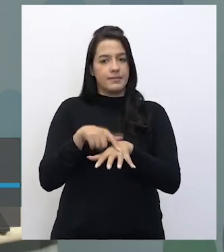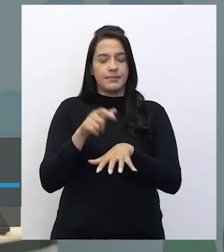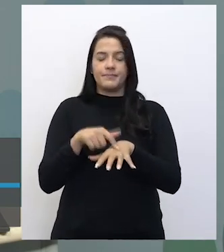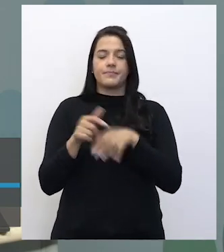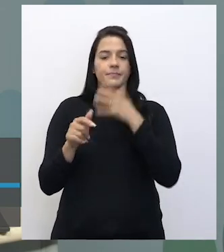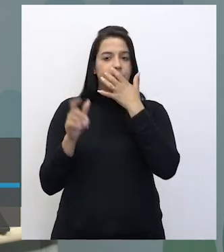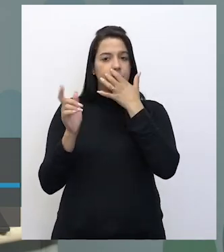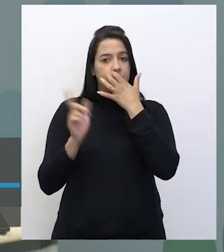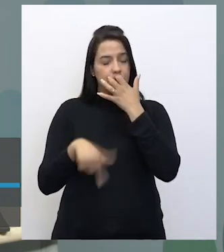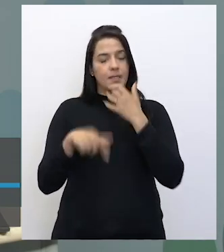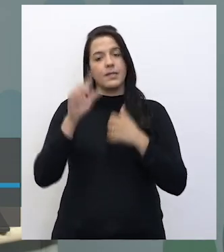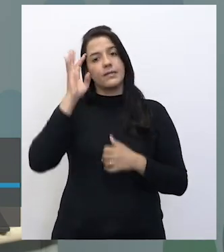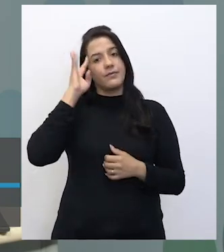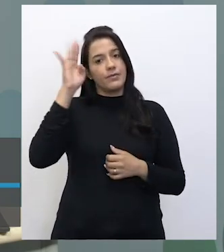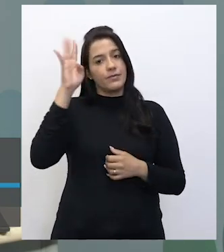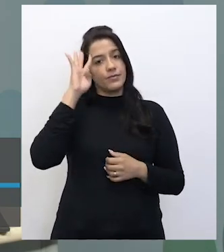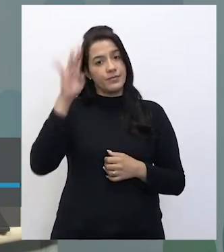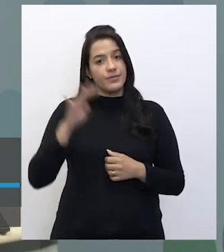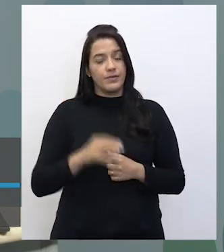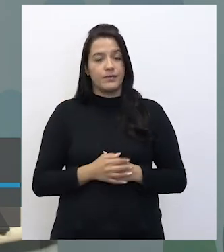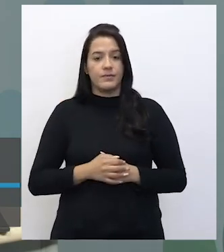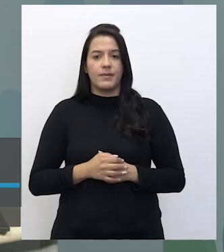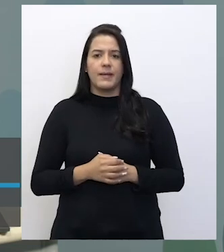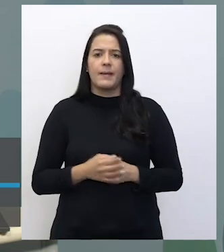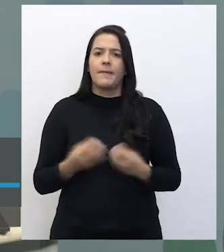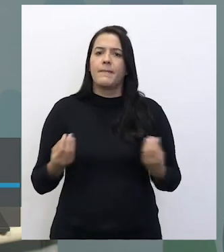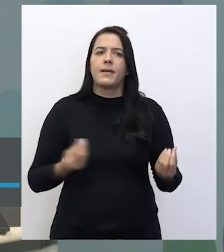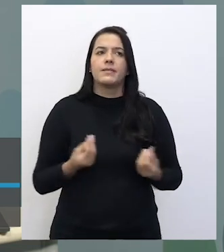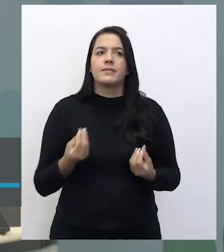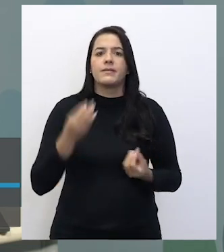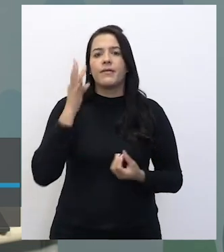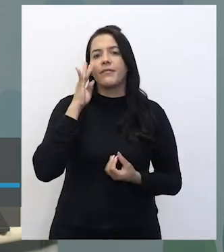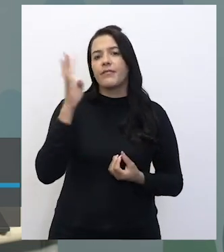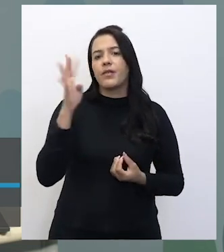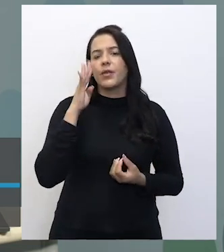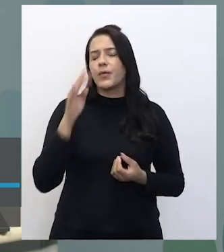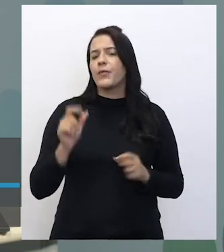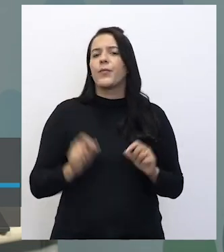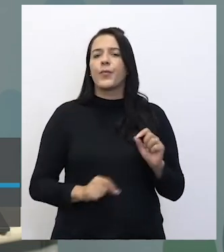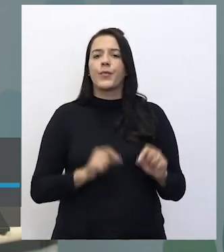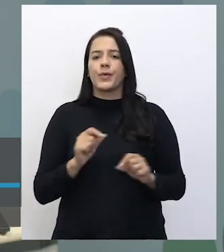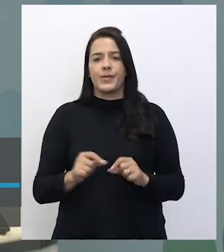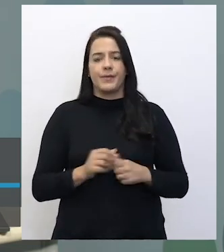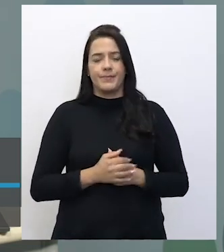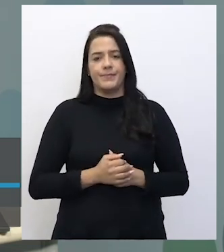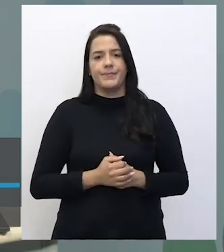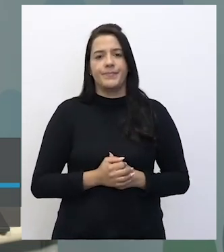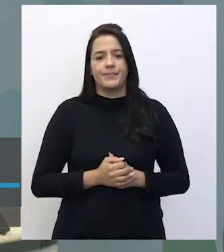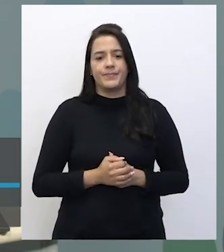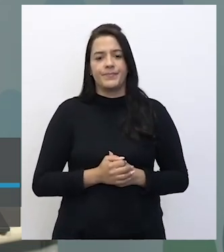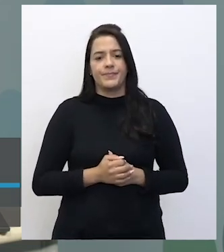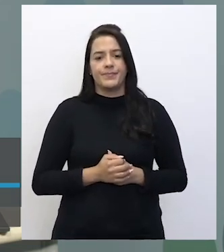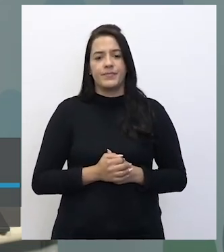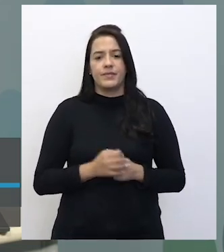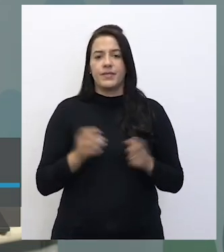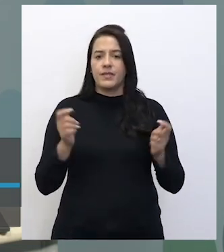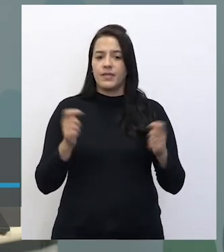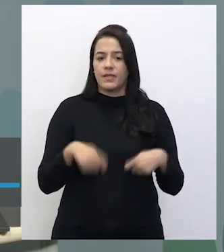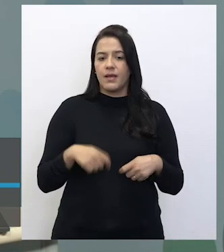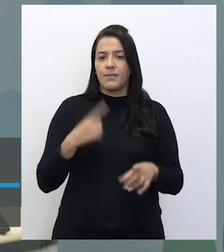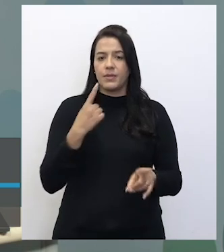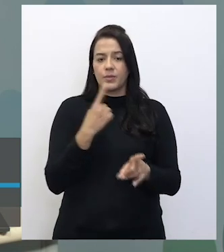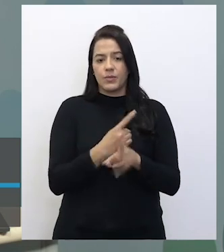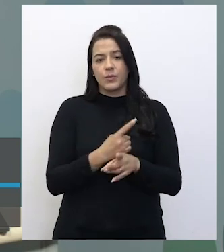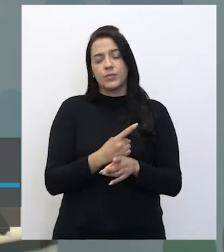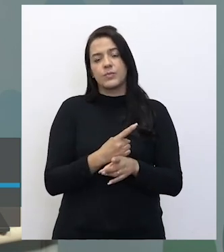capazes de filosofar. Mas o que seria filosofar? O que seria a filosofia? Talvez a gente